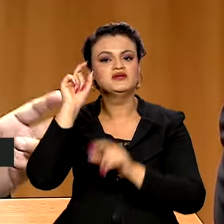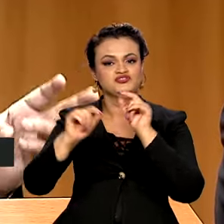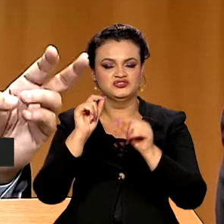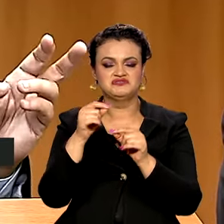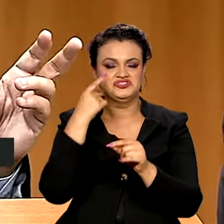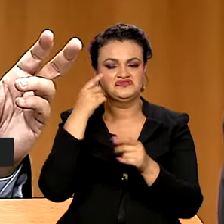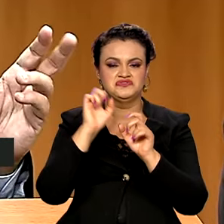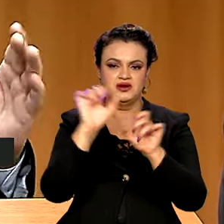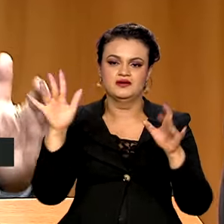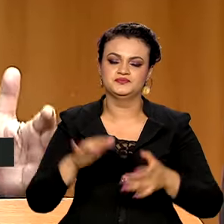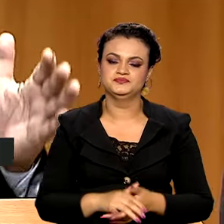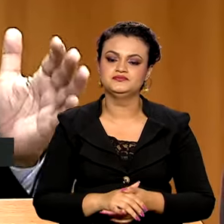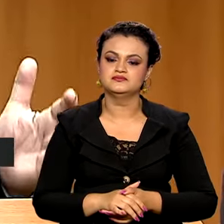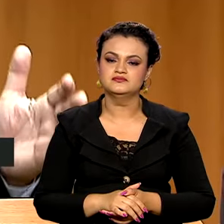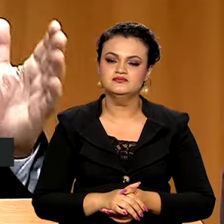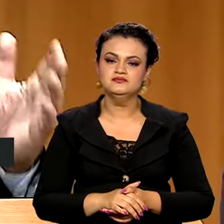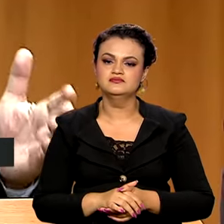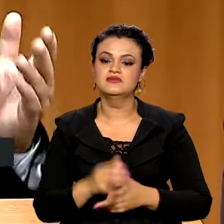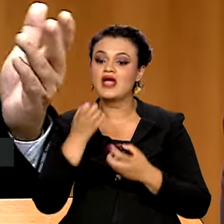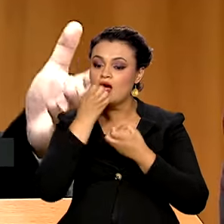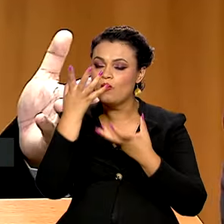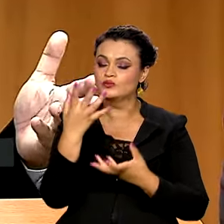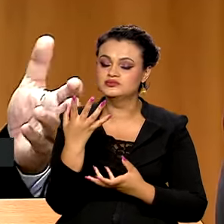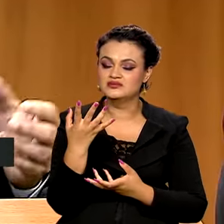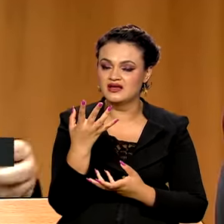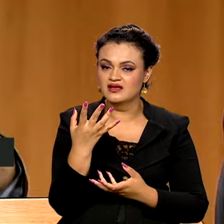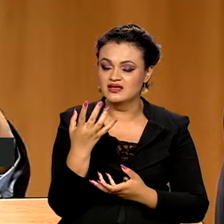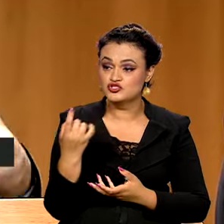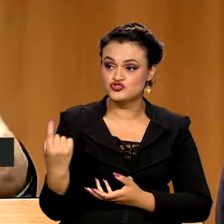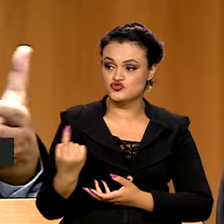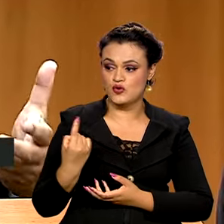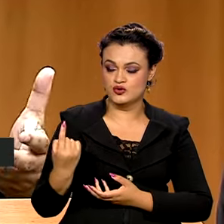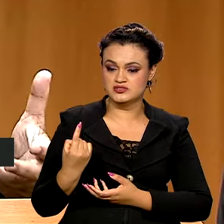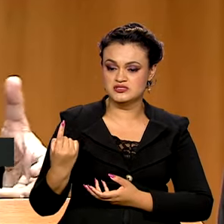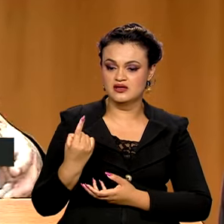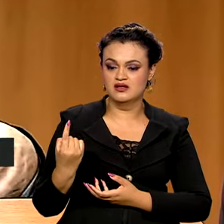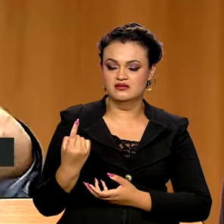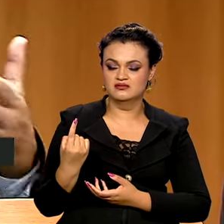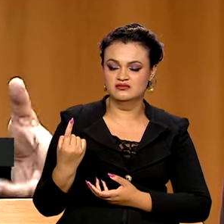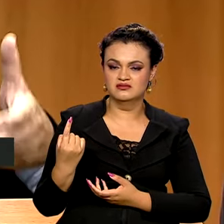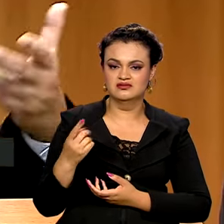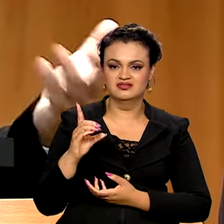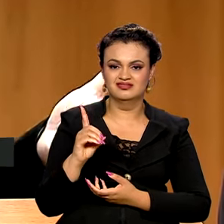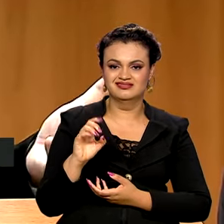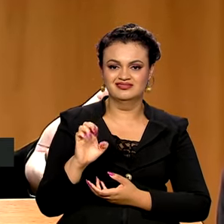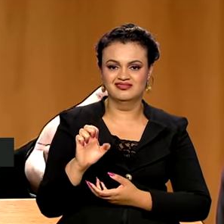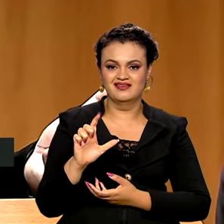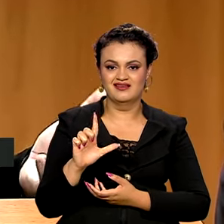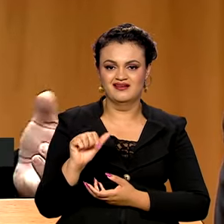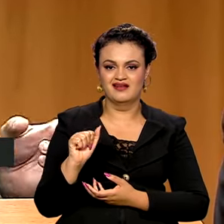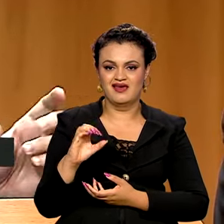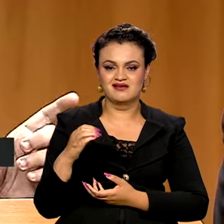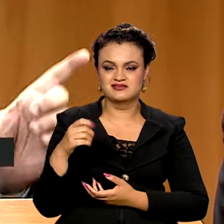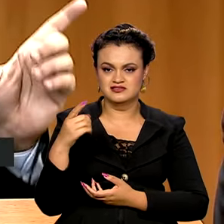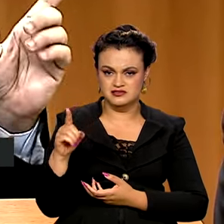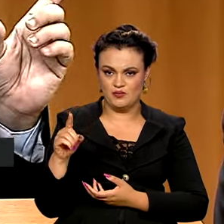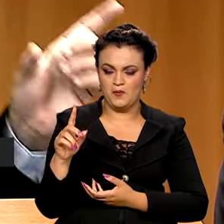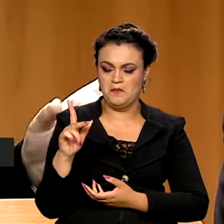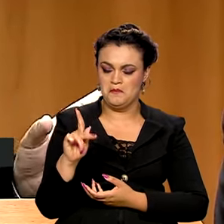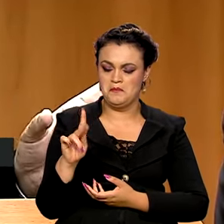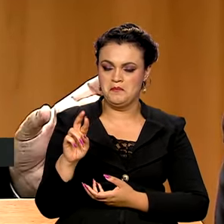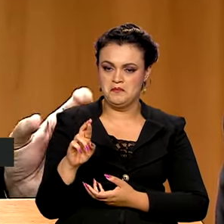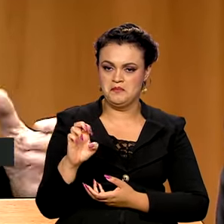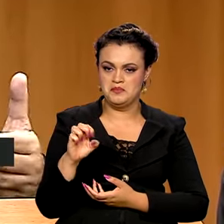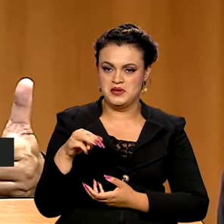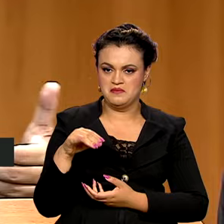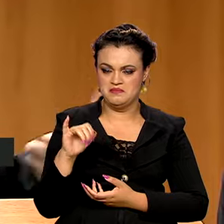Porque a delação premiada sozinha não constitui meio de prova suficiente. Mas a